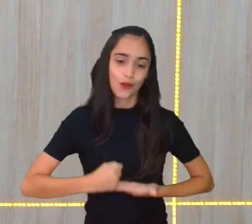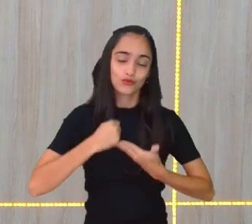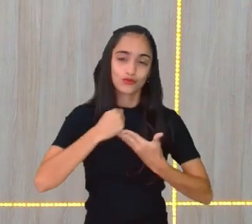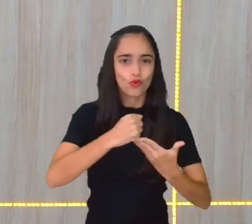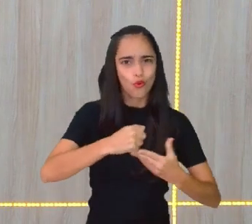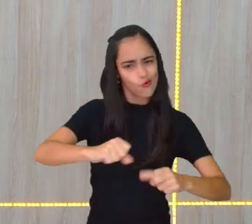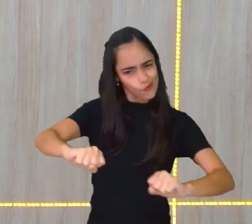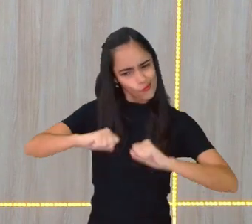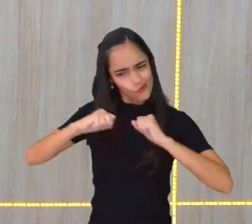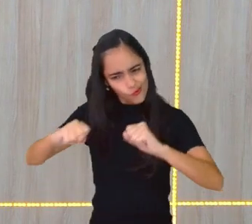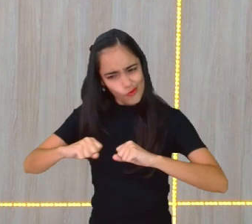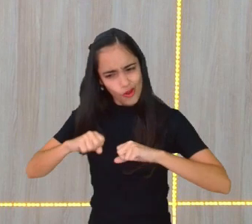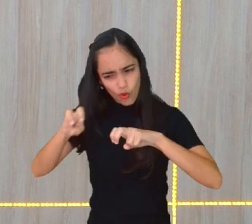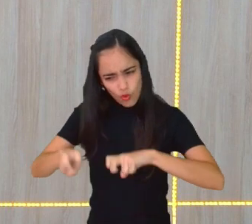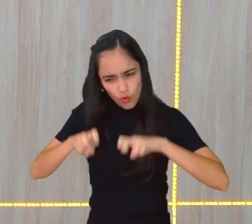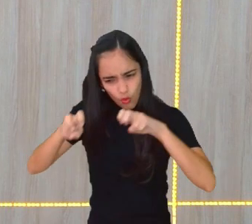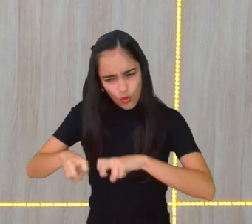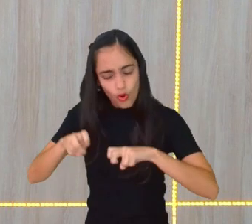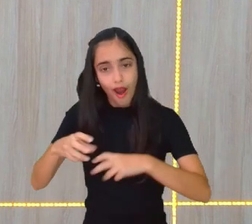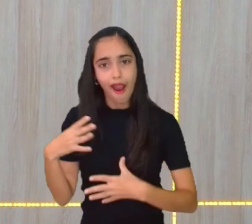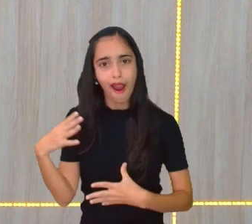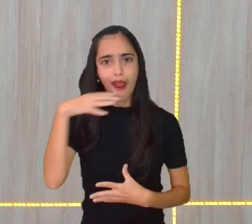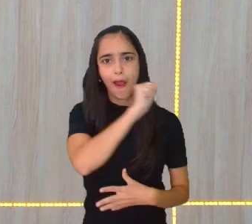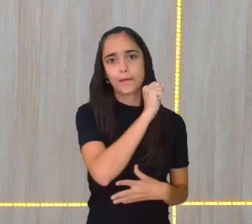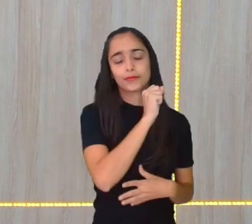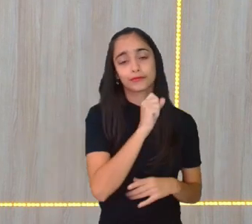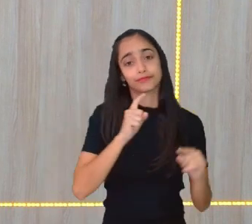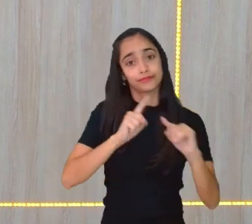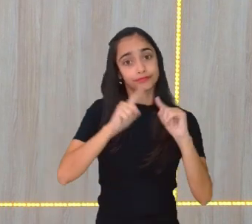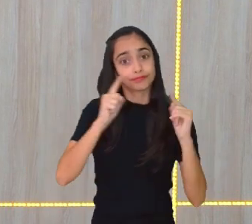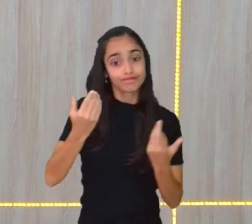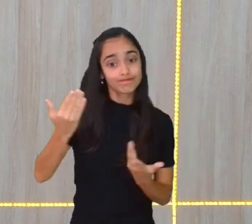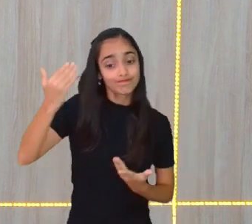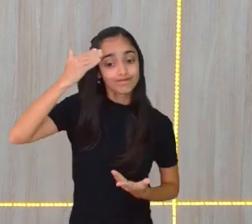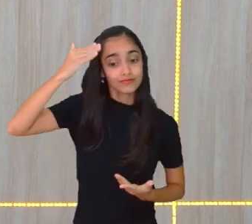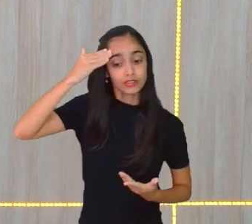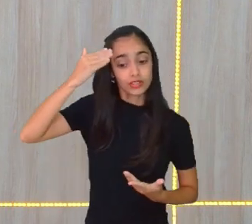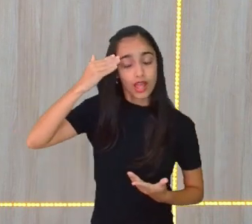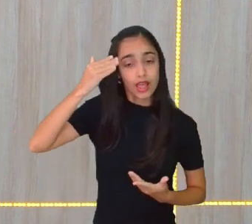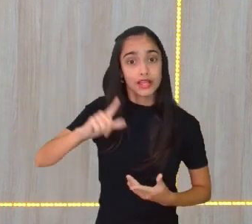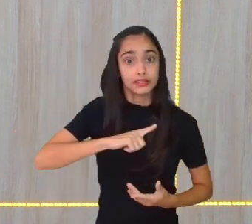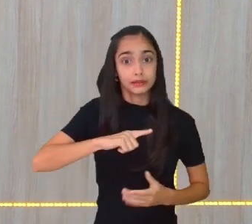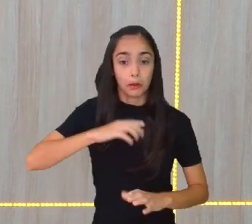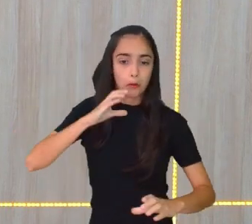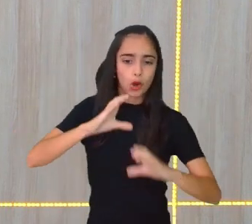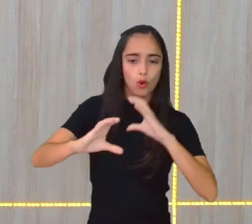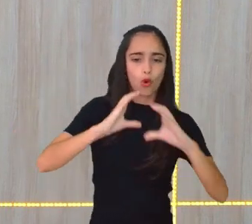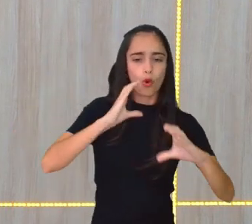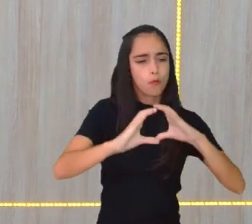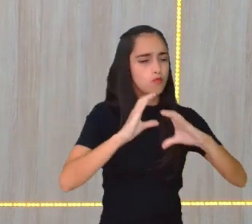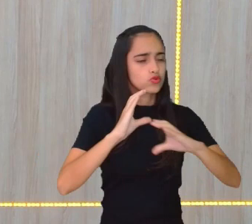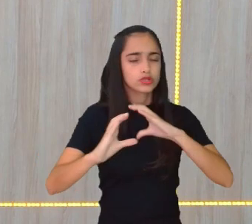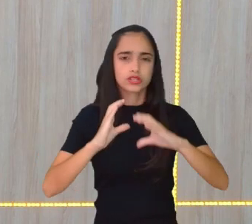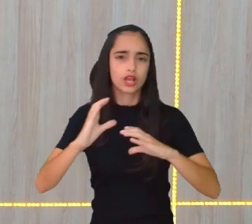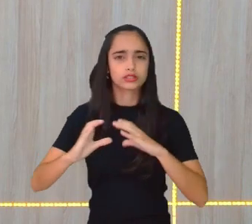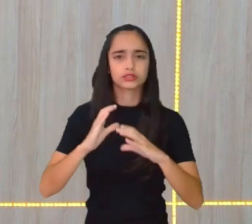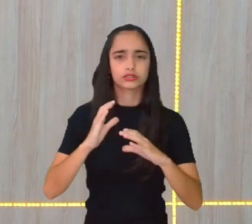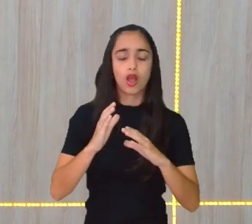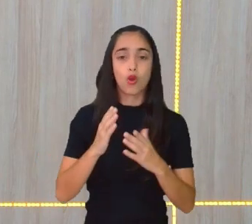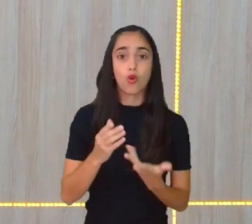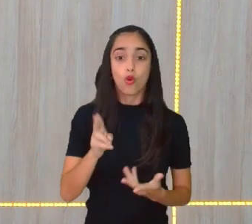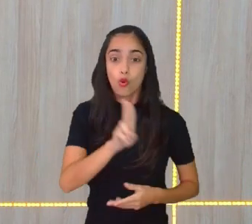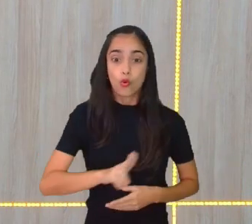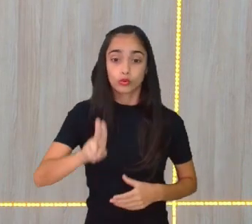essa comunicação direta, eles se entendem através da missão, eles se entendem através das ações que a